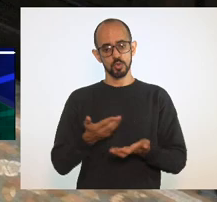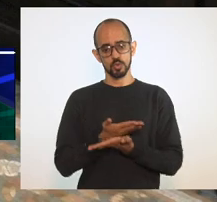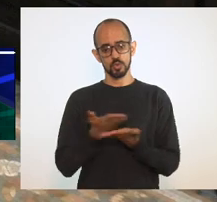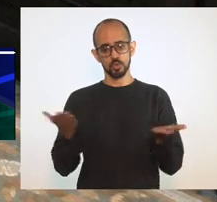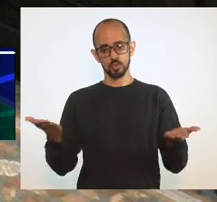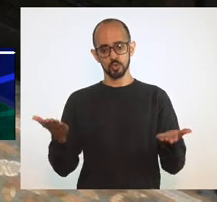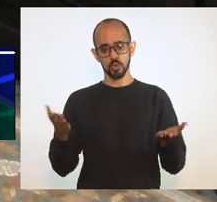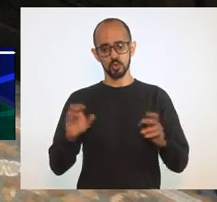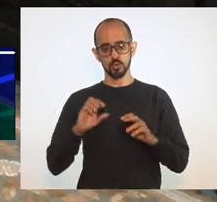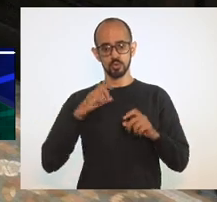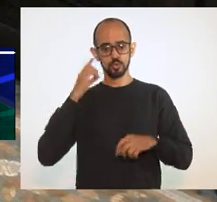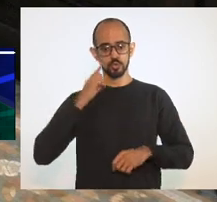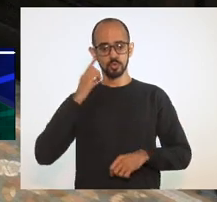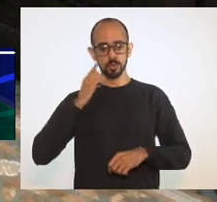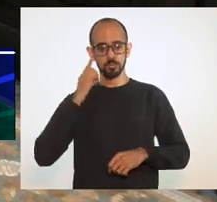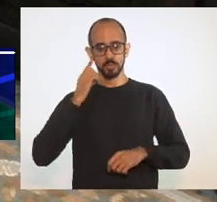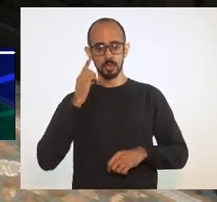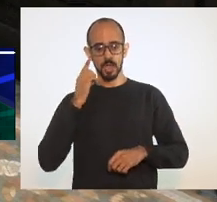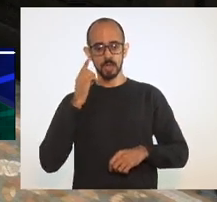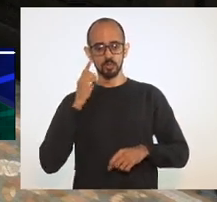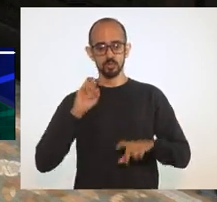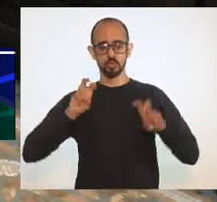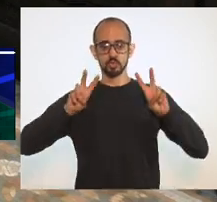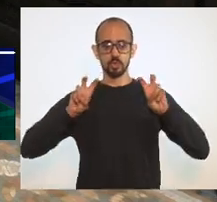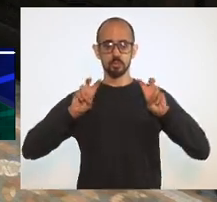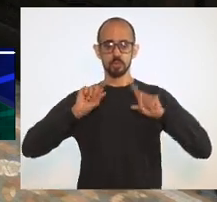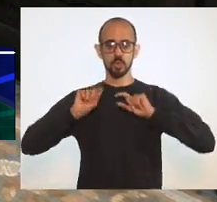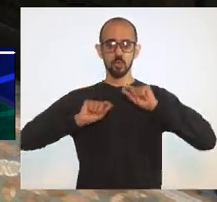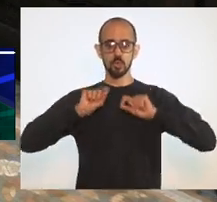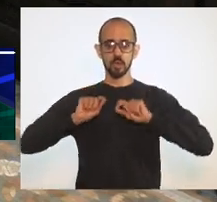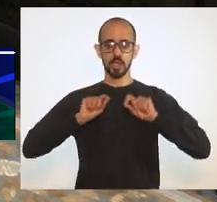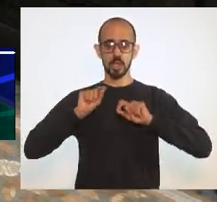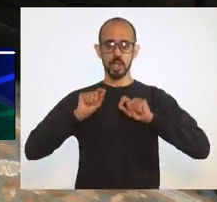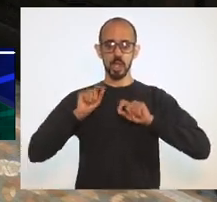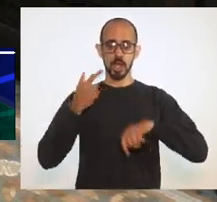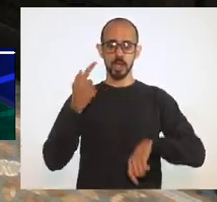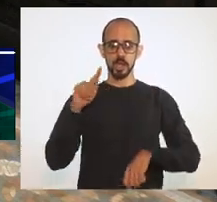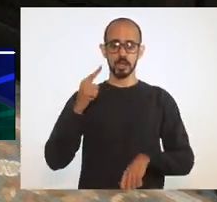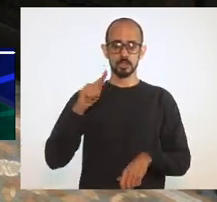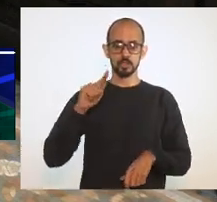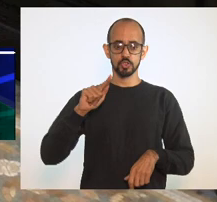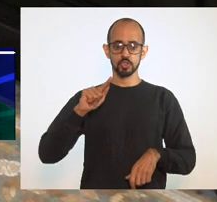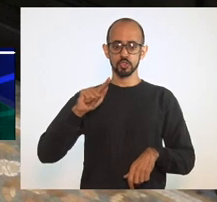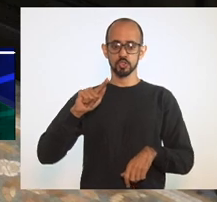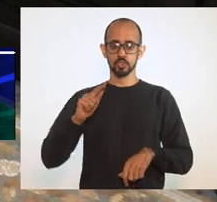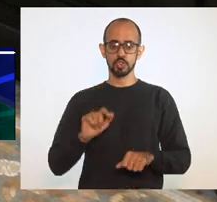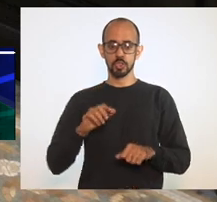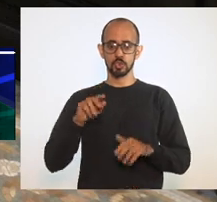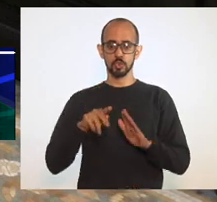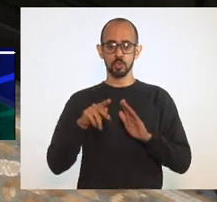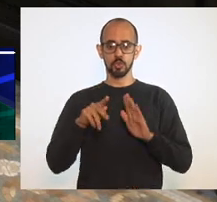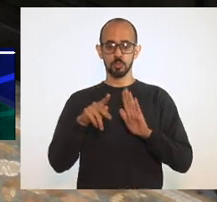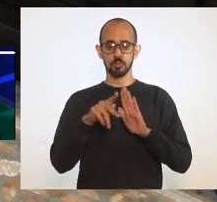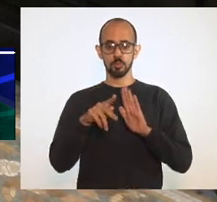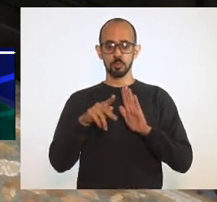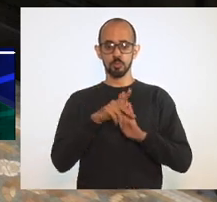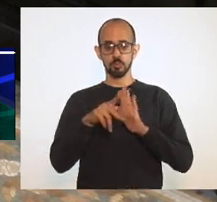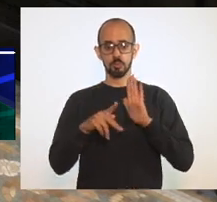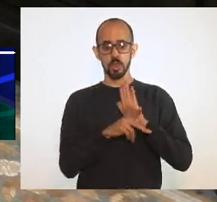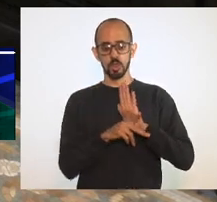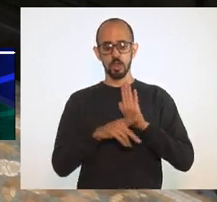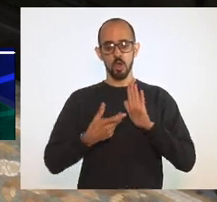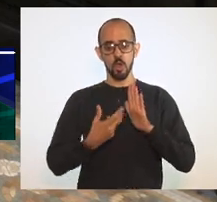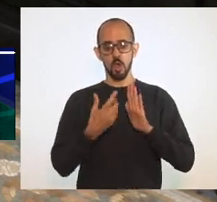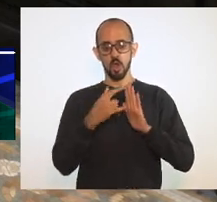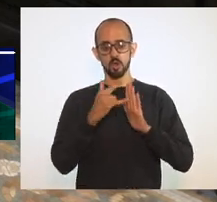senhoras deputadas no que diz respeito à garantia da inclusão do protocolo de vacinação do Covid